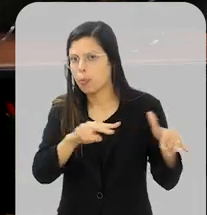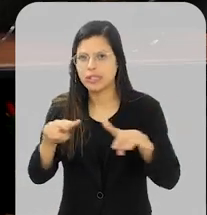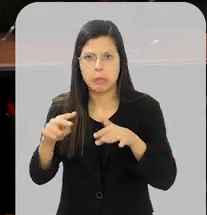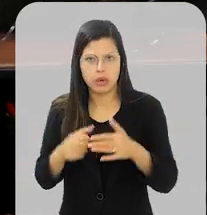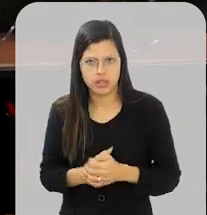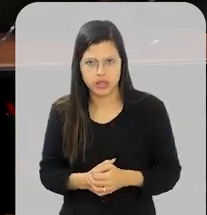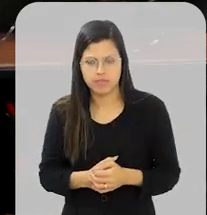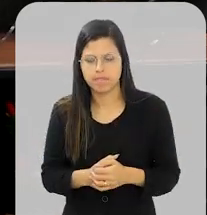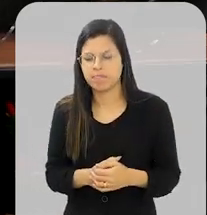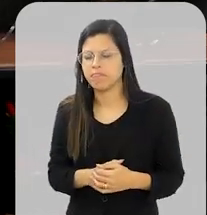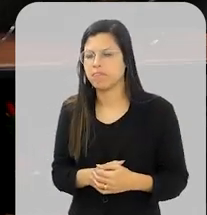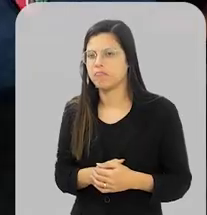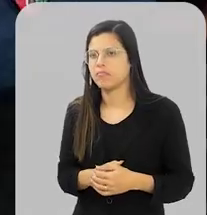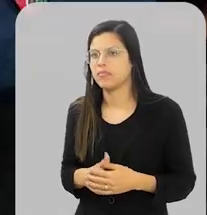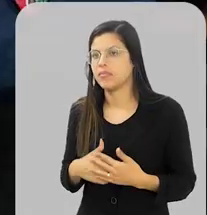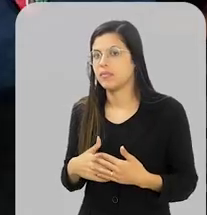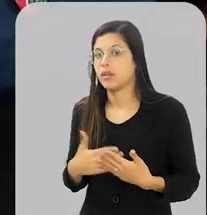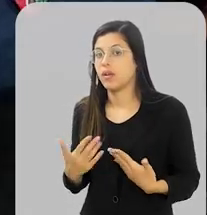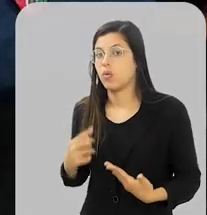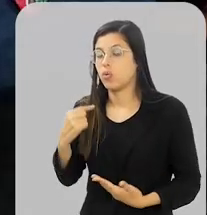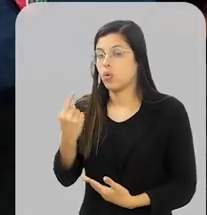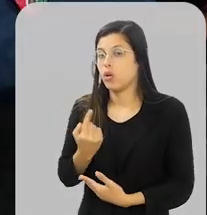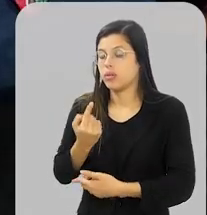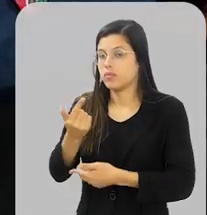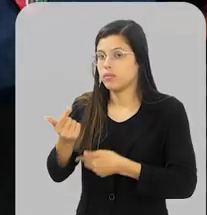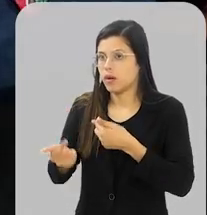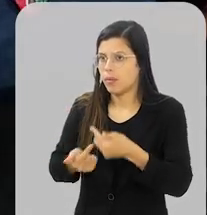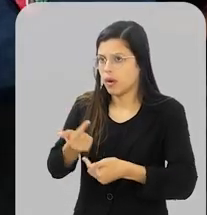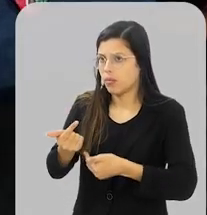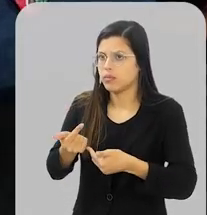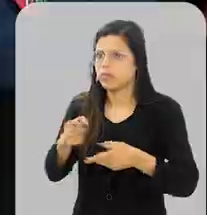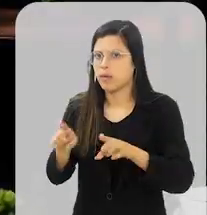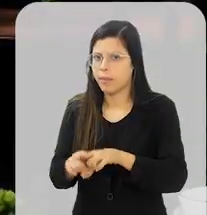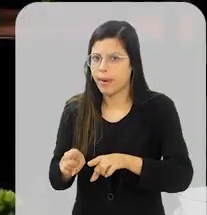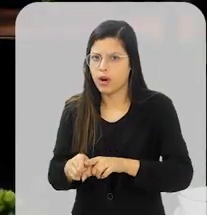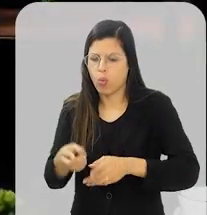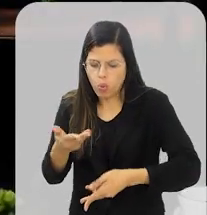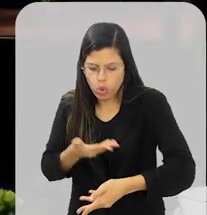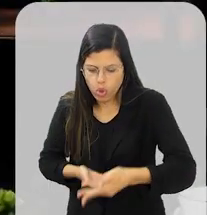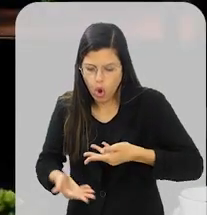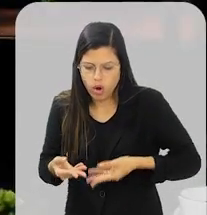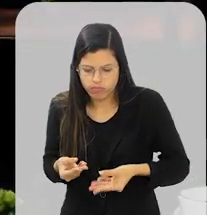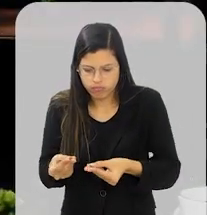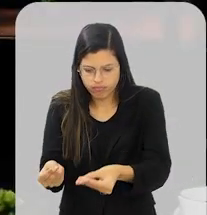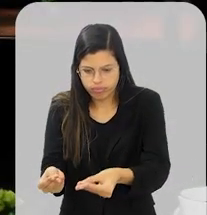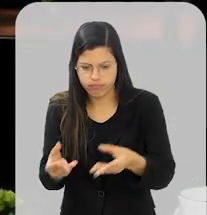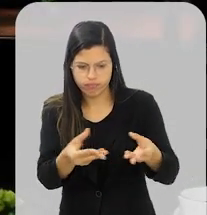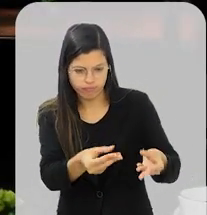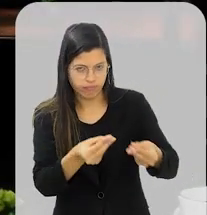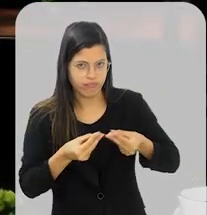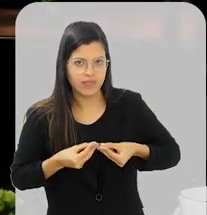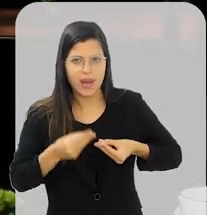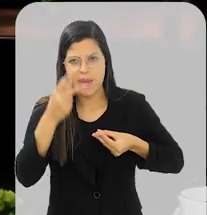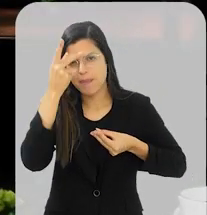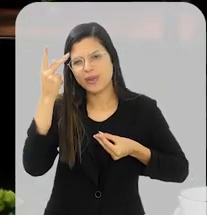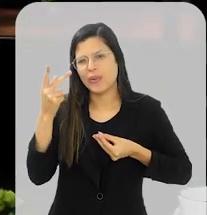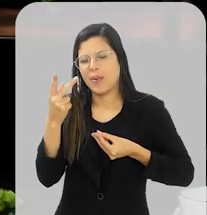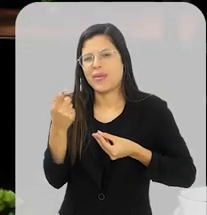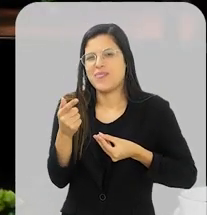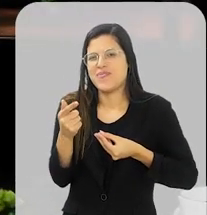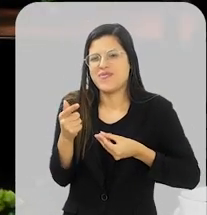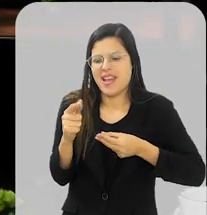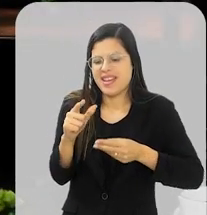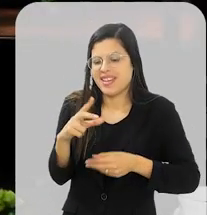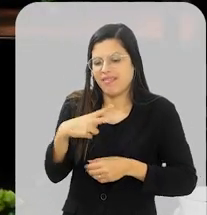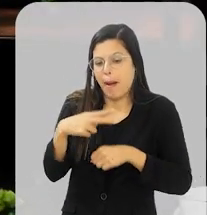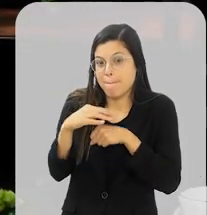uma semana. Então, a gente trabalha com troca de livros também, né? Aquelas pessoas que não se apegam ao livro,